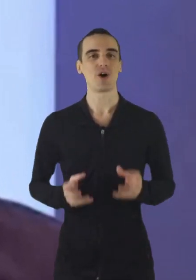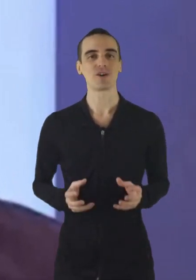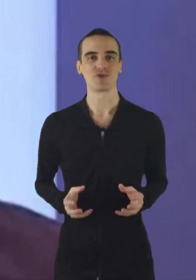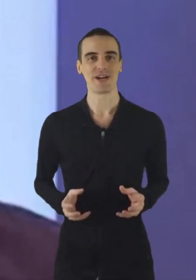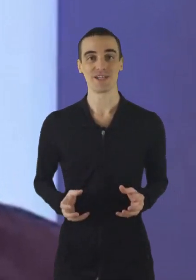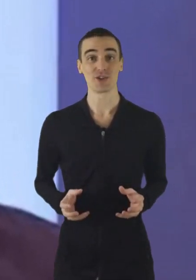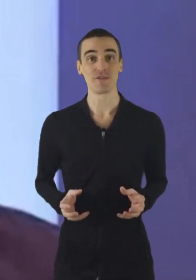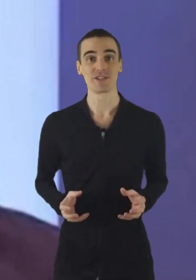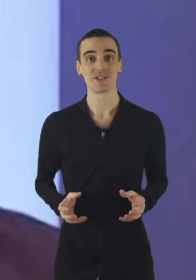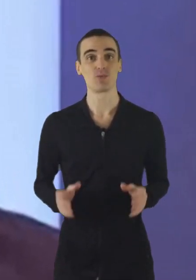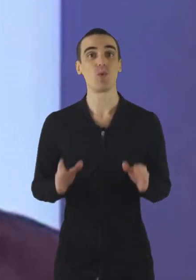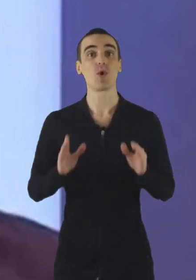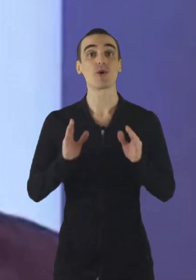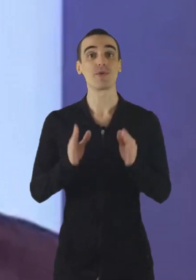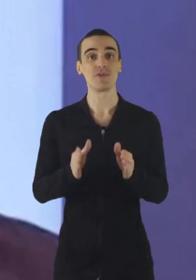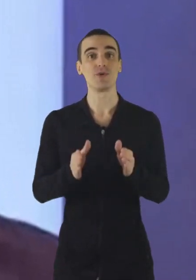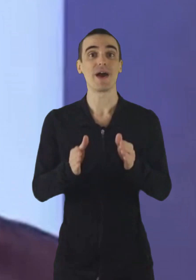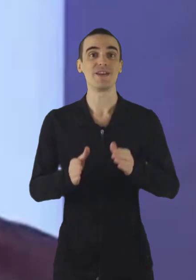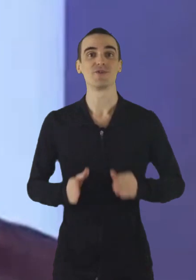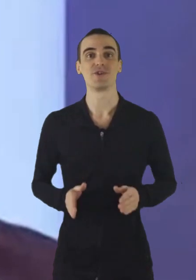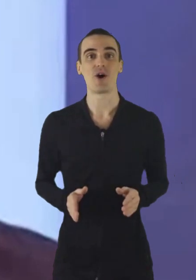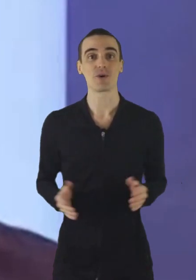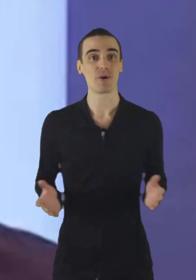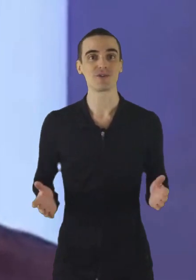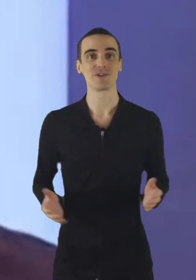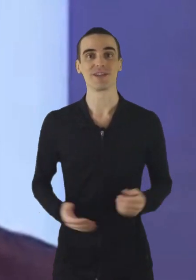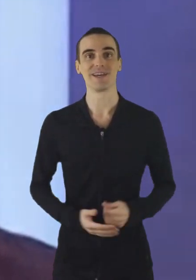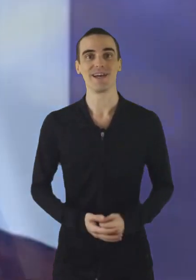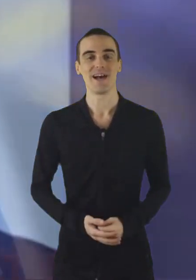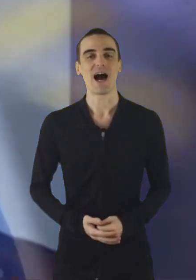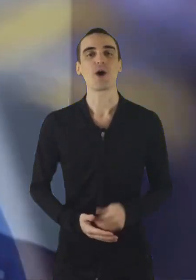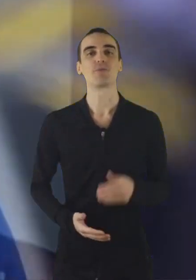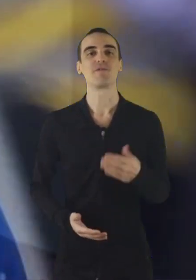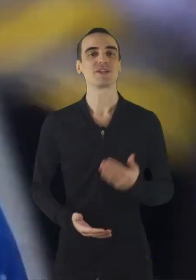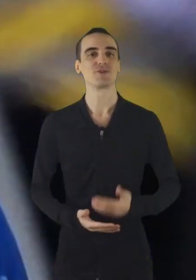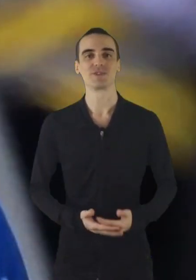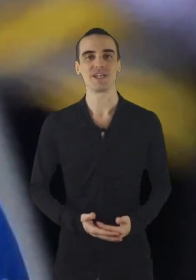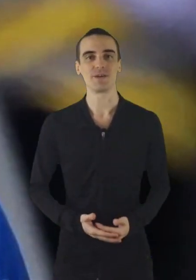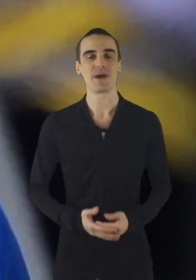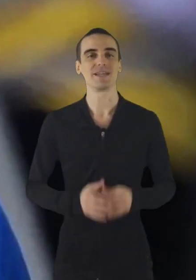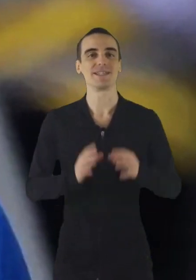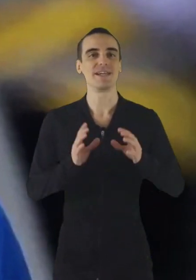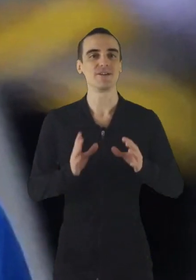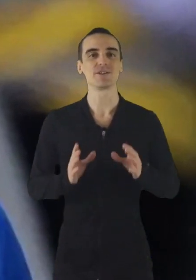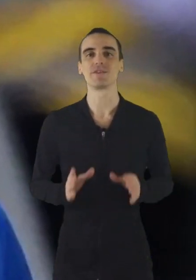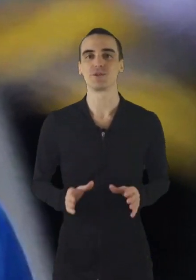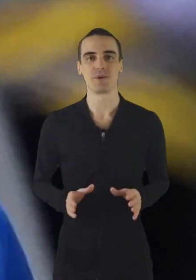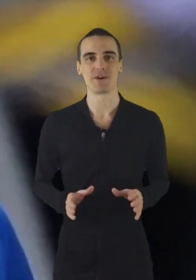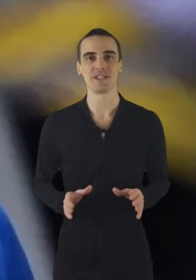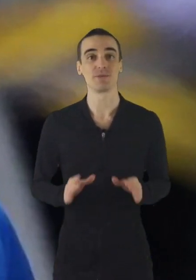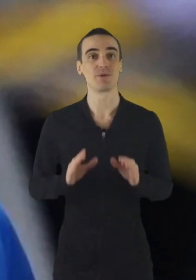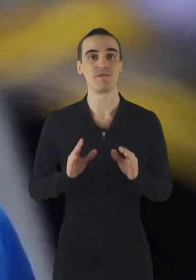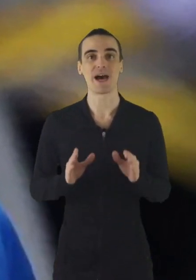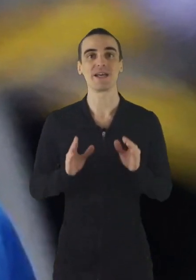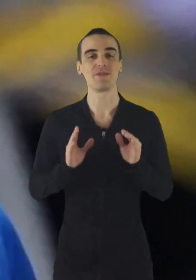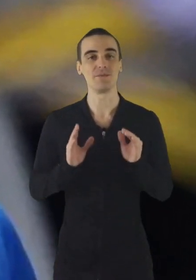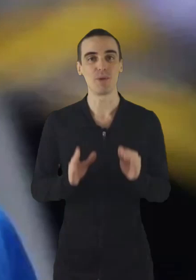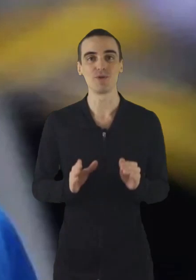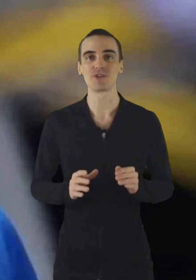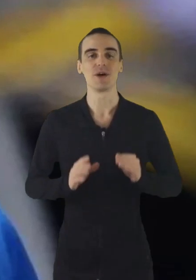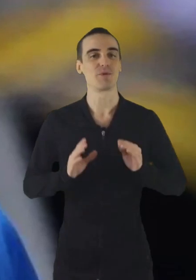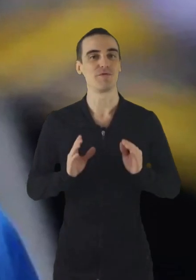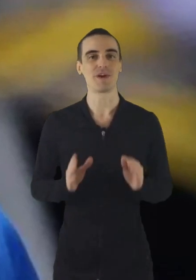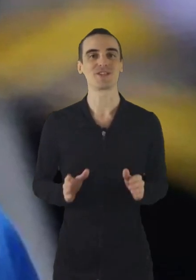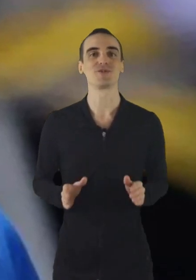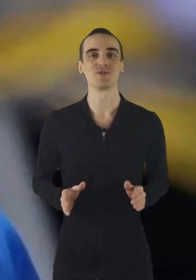do meio então já passou o tempo demais para ele render criticou E aí torcedor ao viverde Você acha que a Bel Ferreira